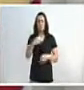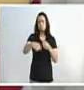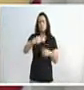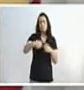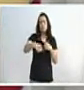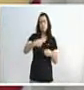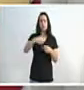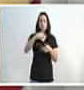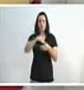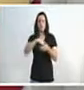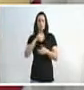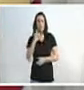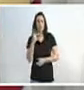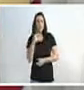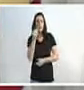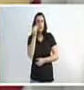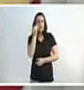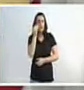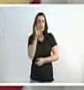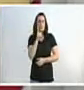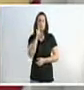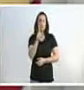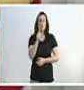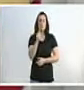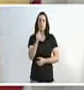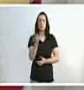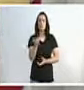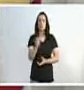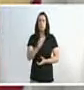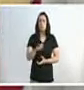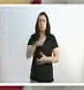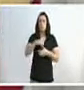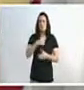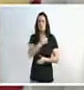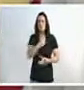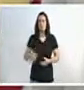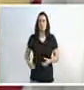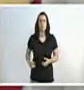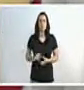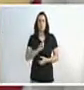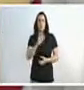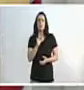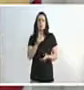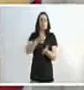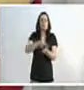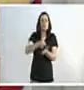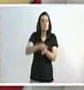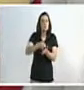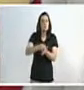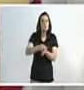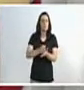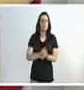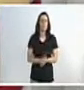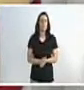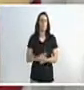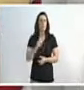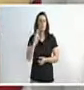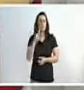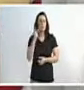interna por espaço dentro do próprio governo. Então, quando se faz uma cobrança, quando um